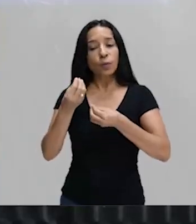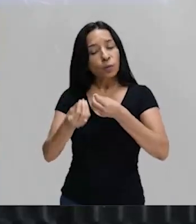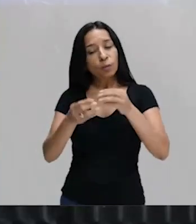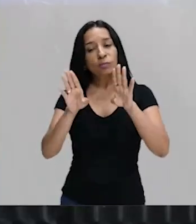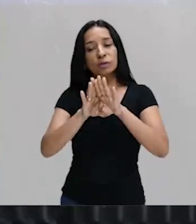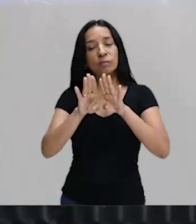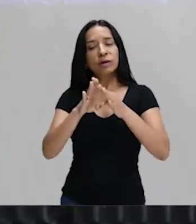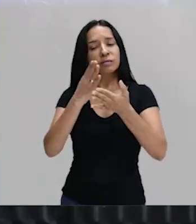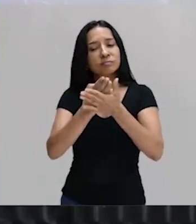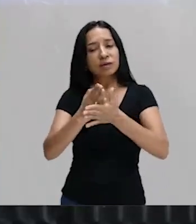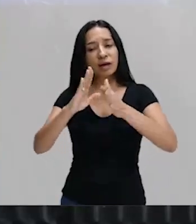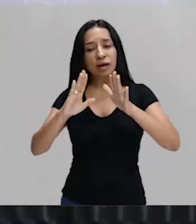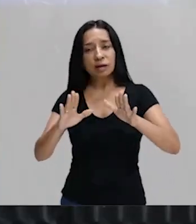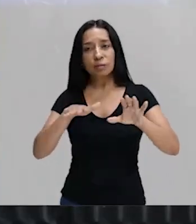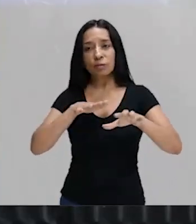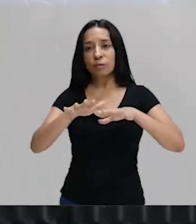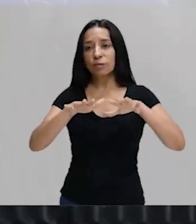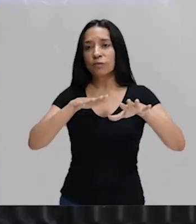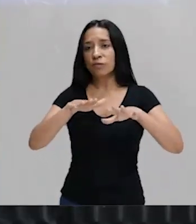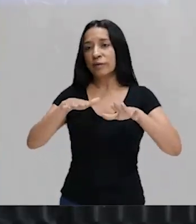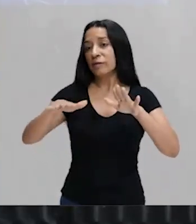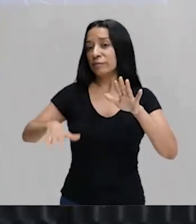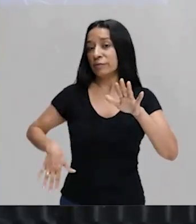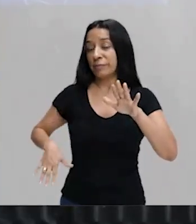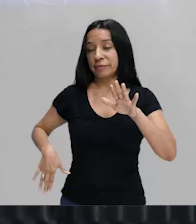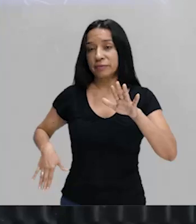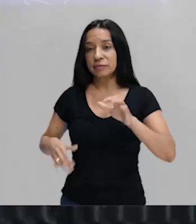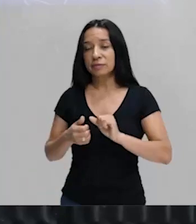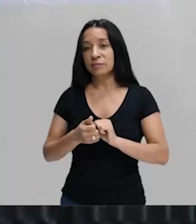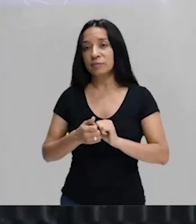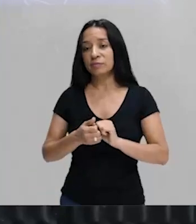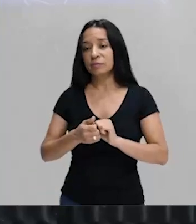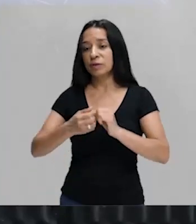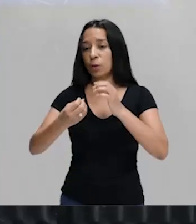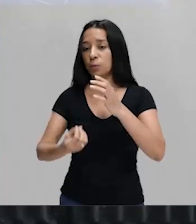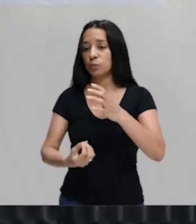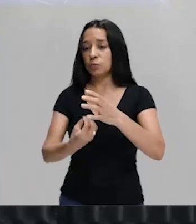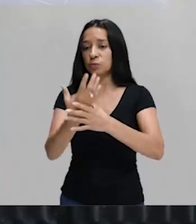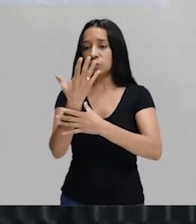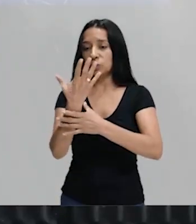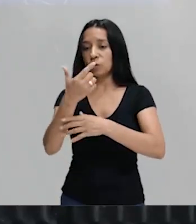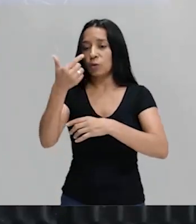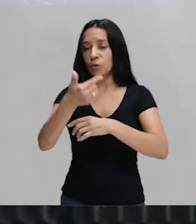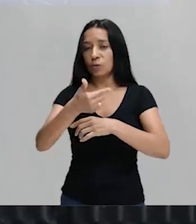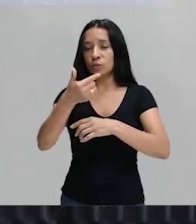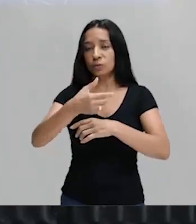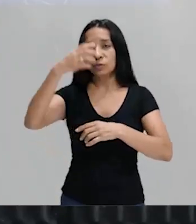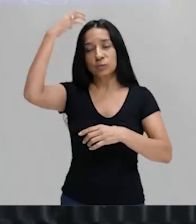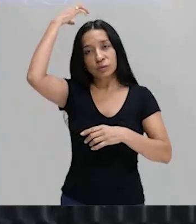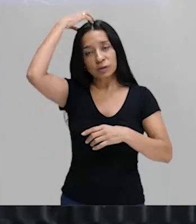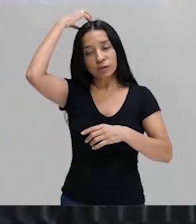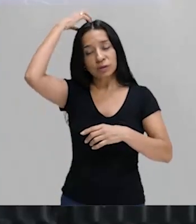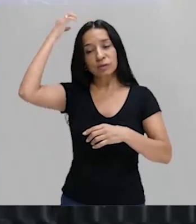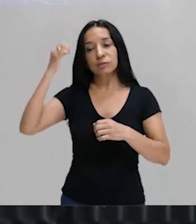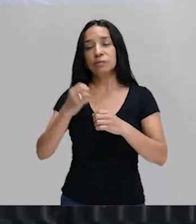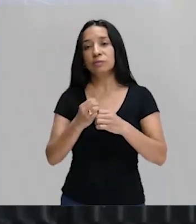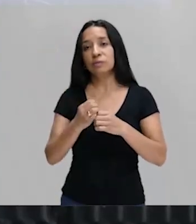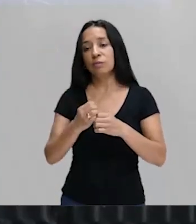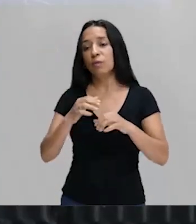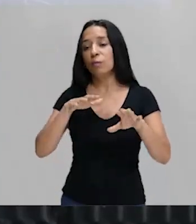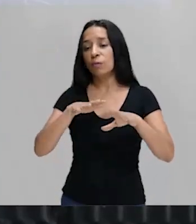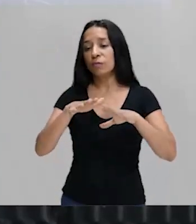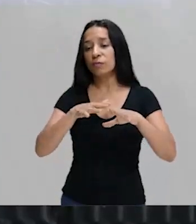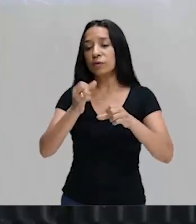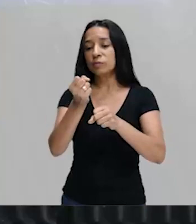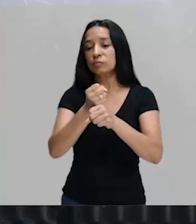A praeira, ela estourou no segundo reinado. Ela é um movimento de 1848. A praeira,